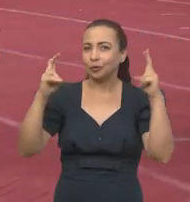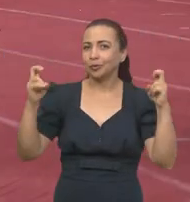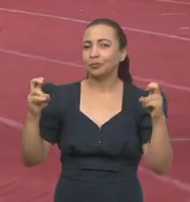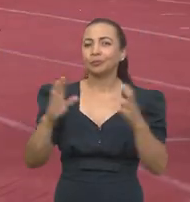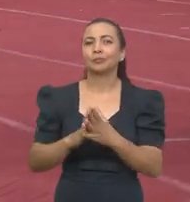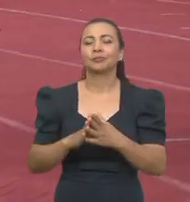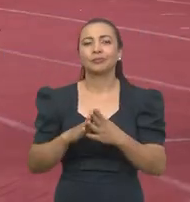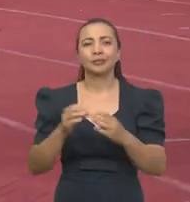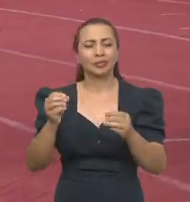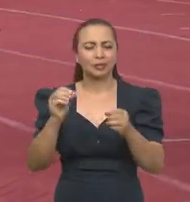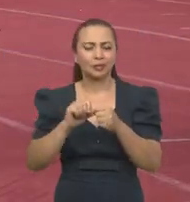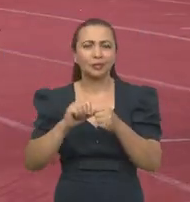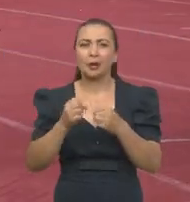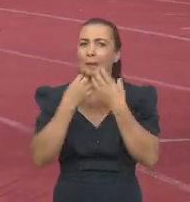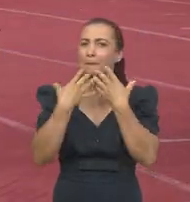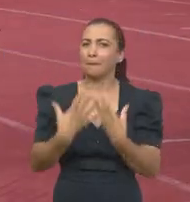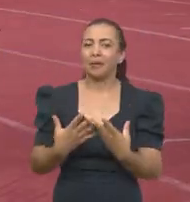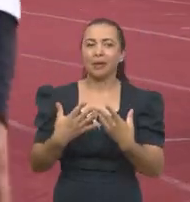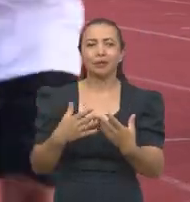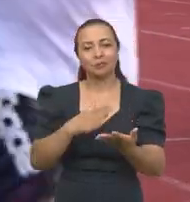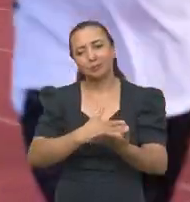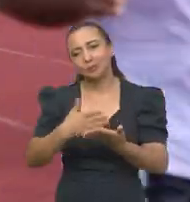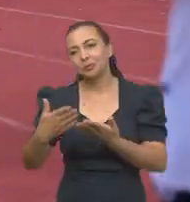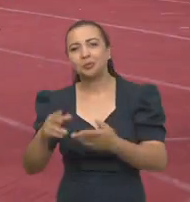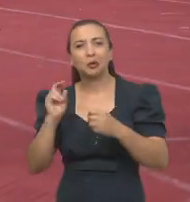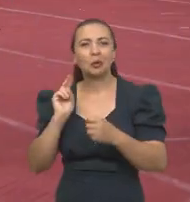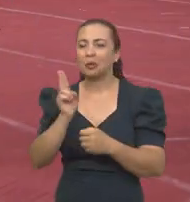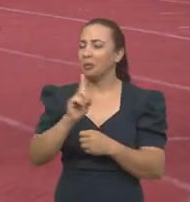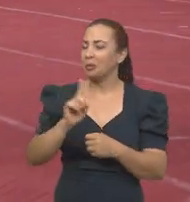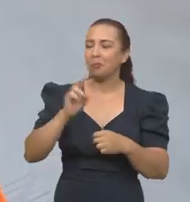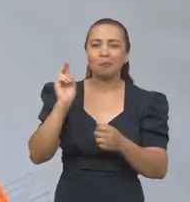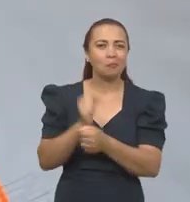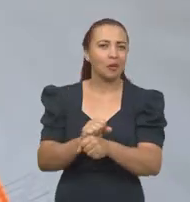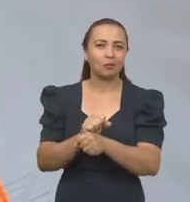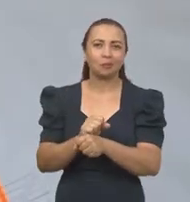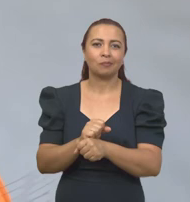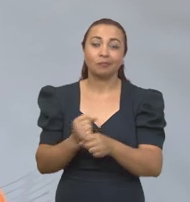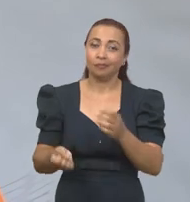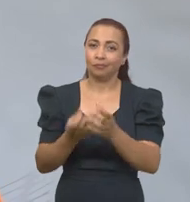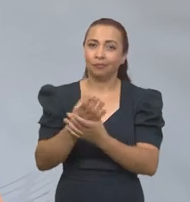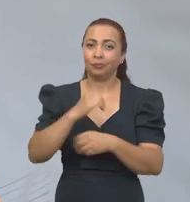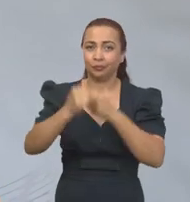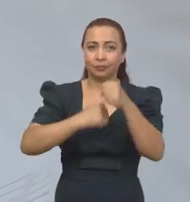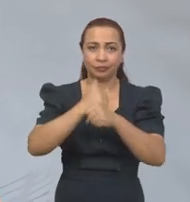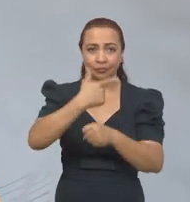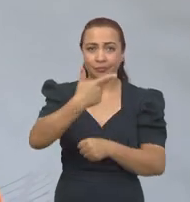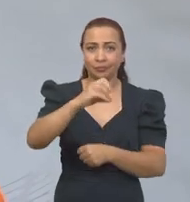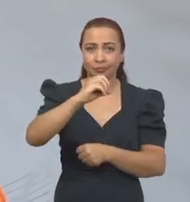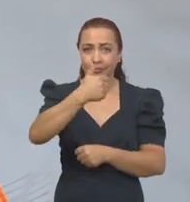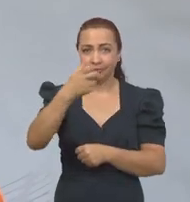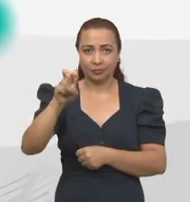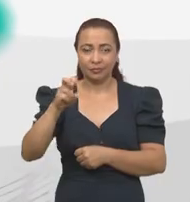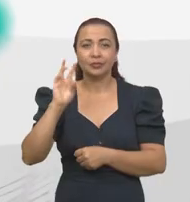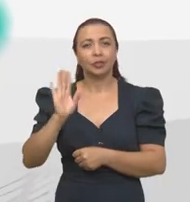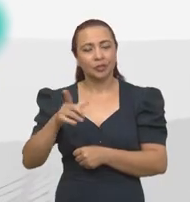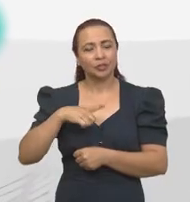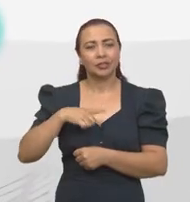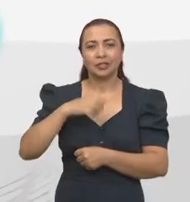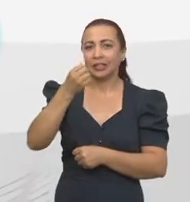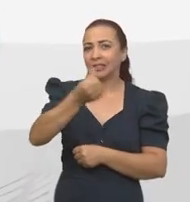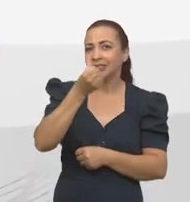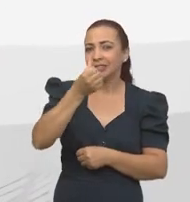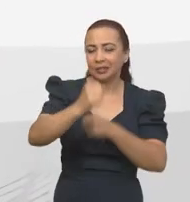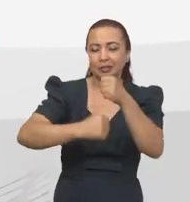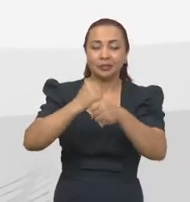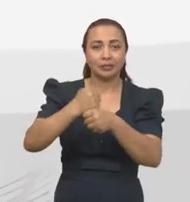e nem fez muito bem e desde então não parei de correr eles hoje em 2015 e a gente tem esse seis